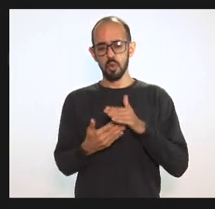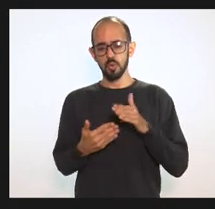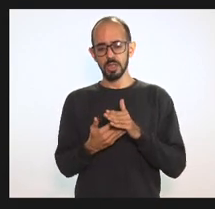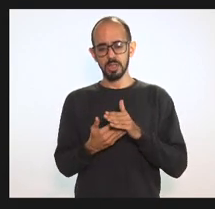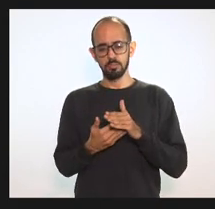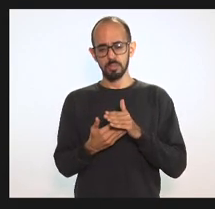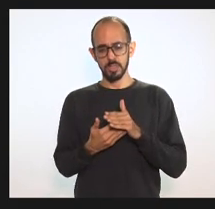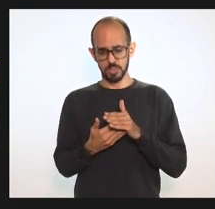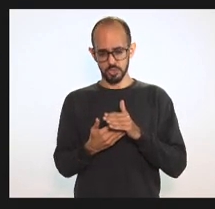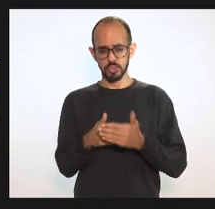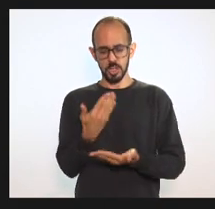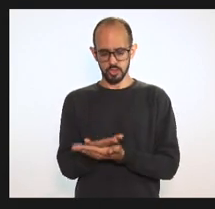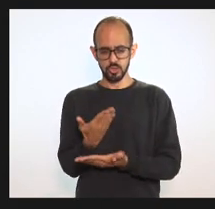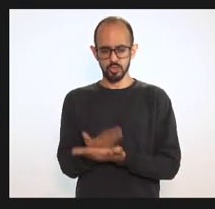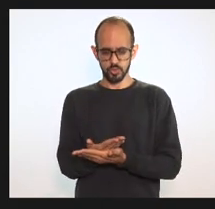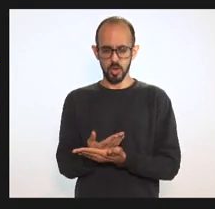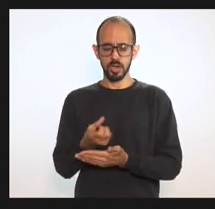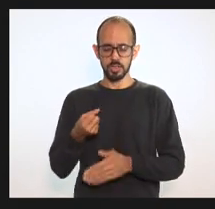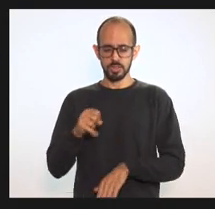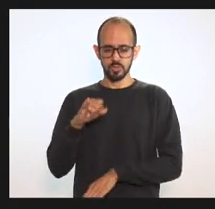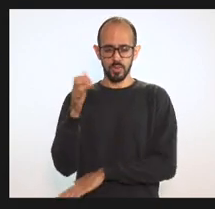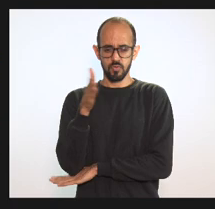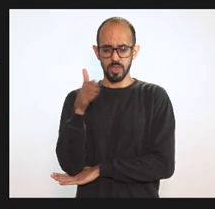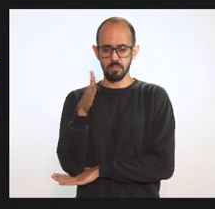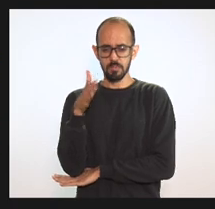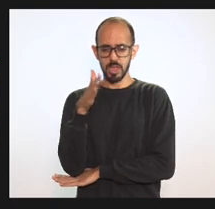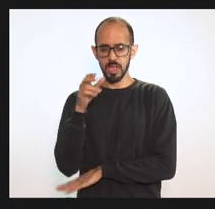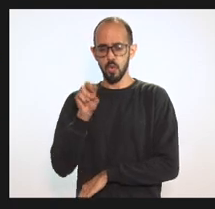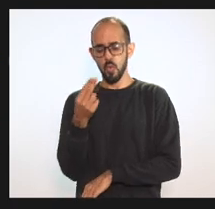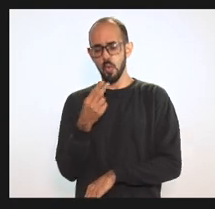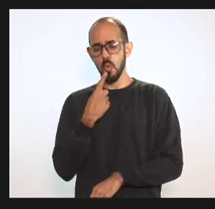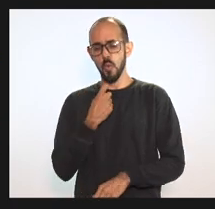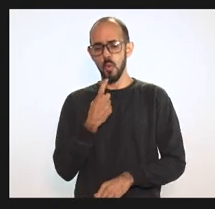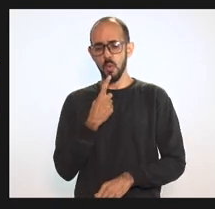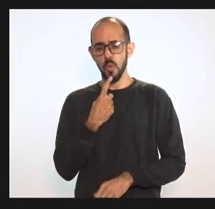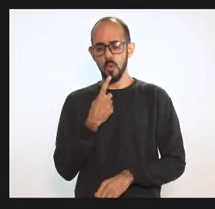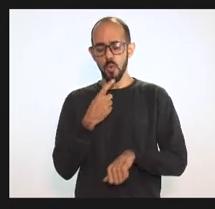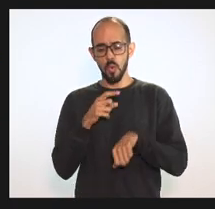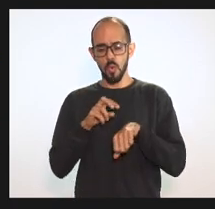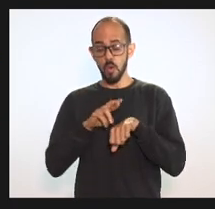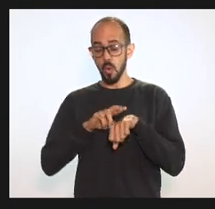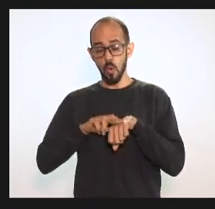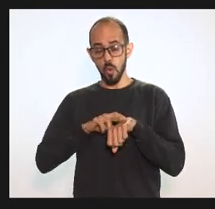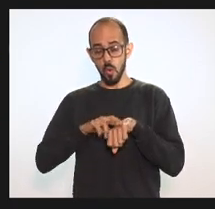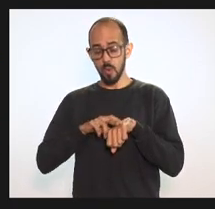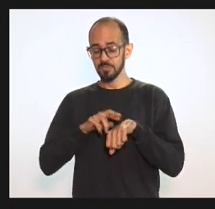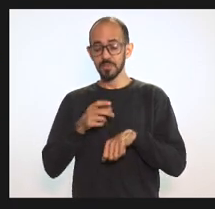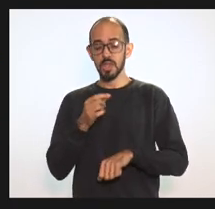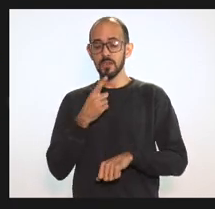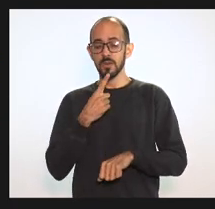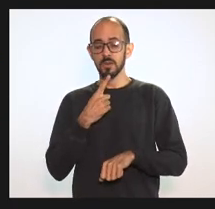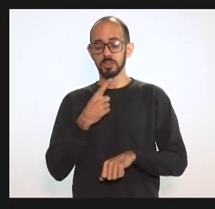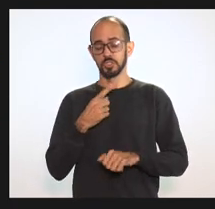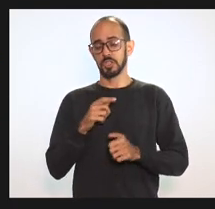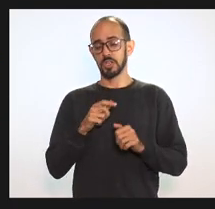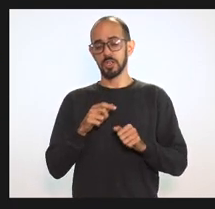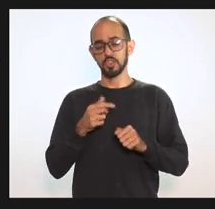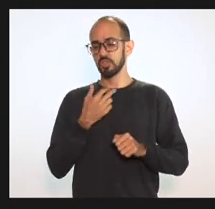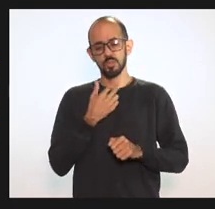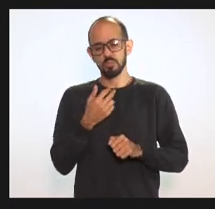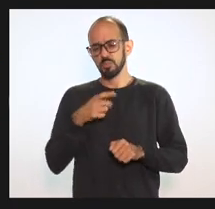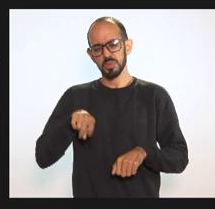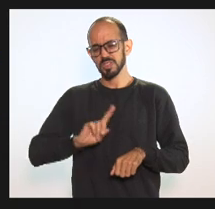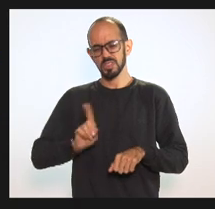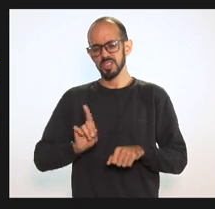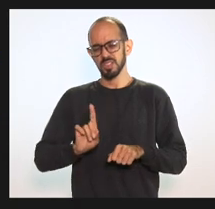bandeira estiver vermelha e roxa. Então, nós não precisamos botar projetos de lei obrigando a abrir ou fechar.